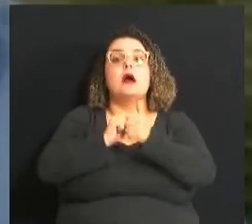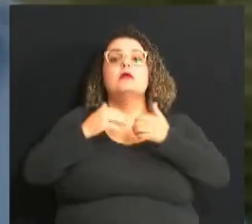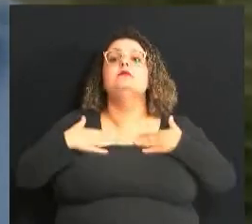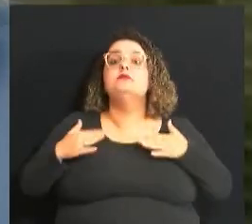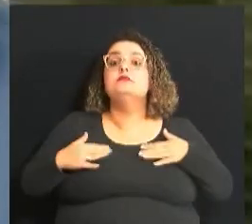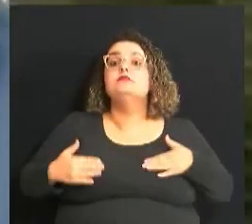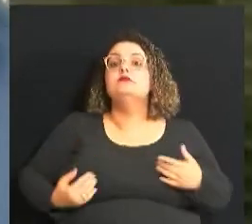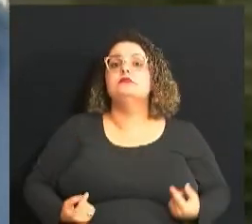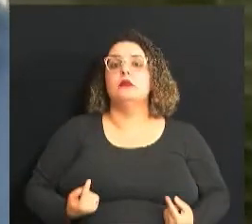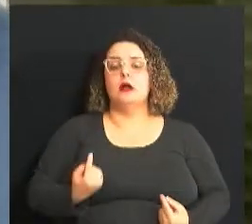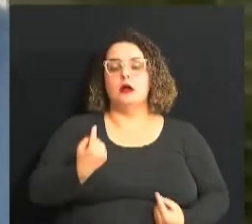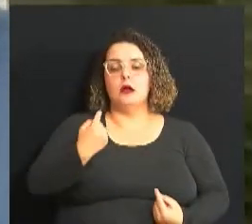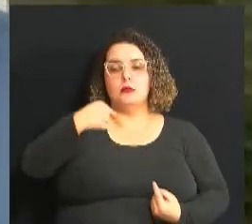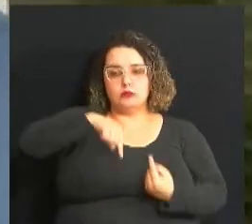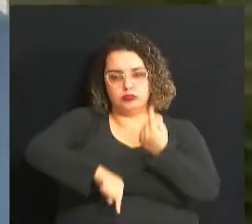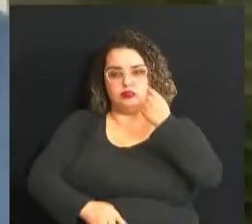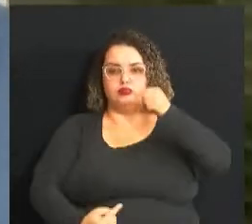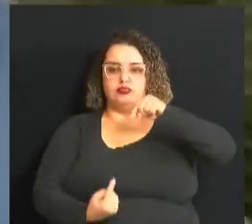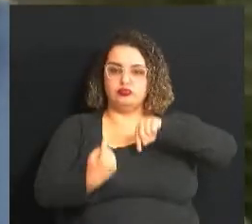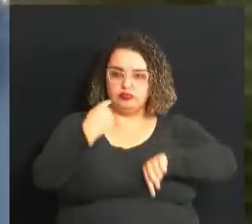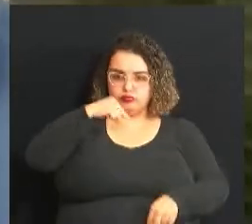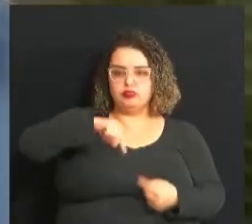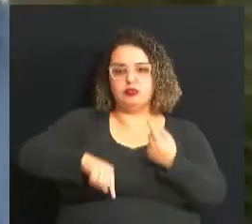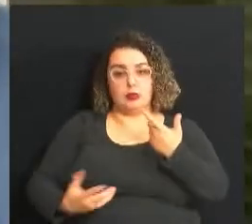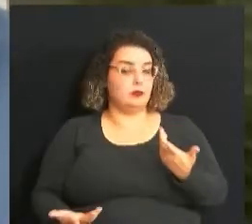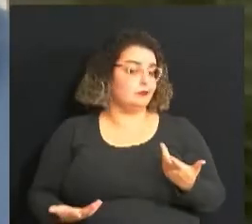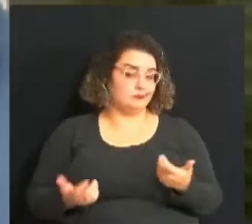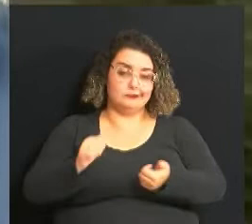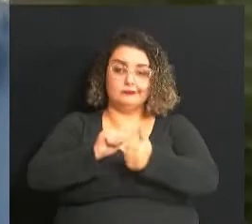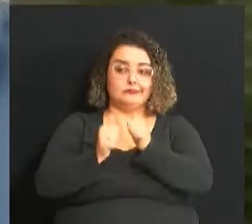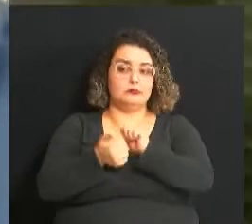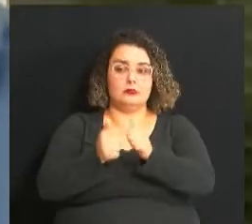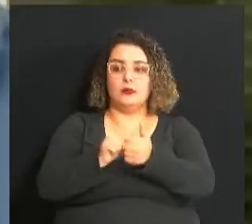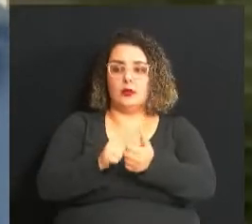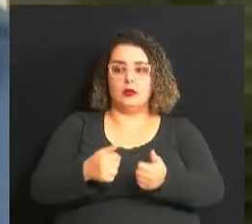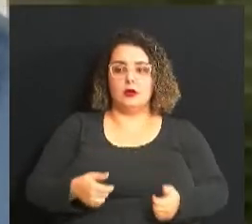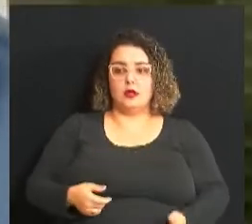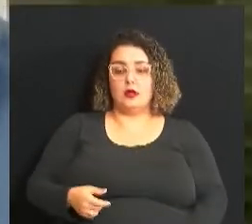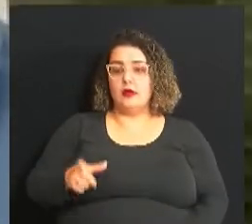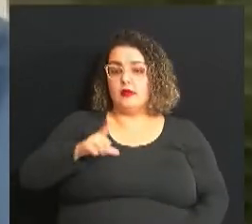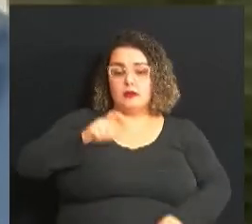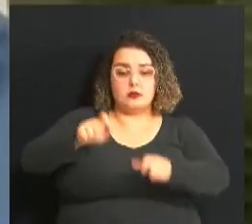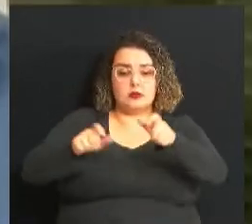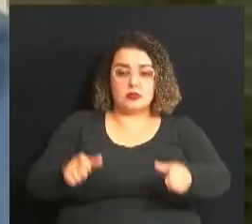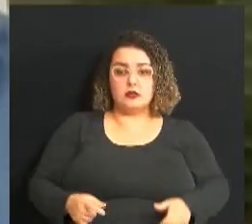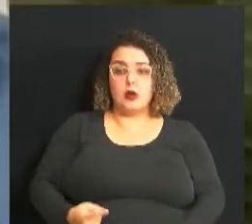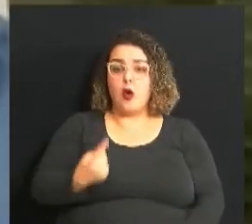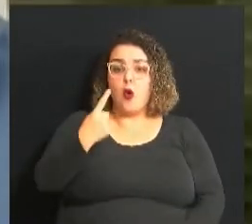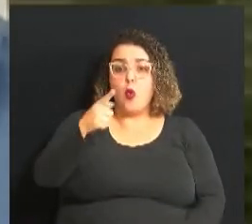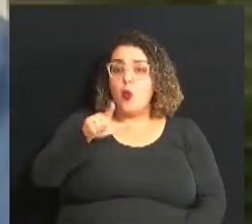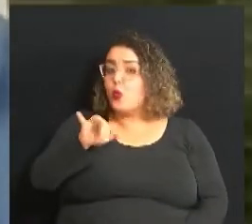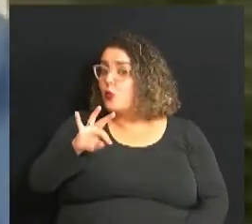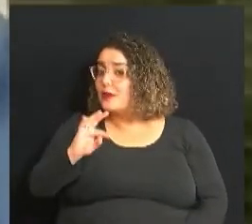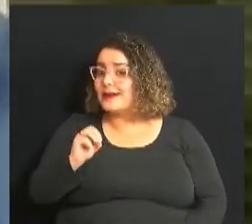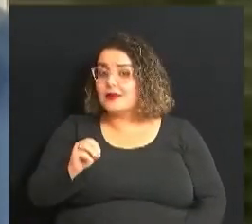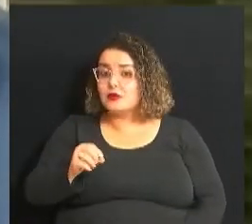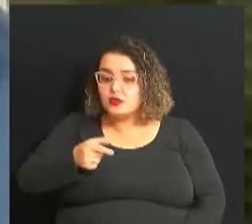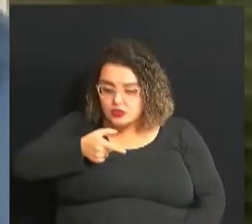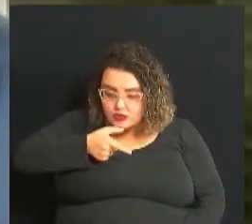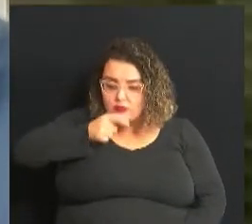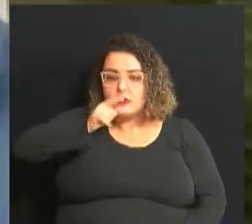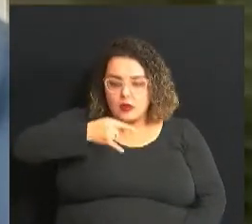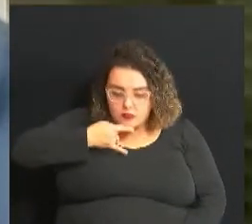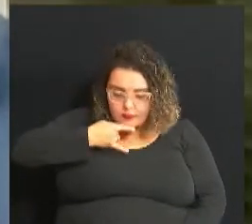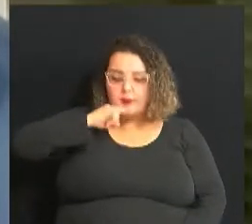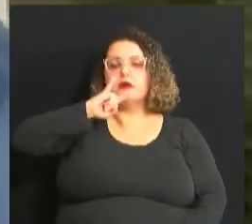metabolizar essa quantidade de álcool. Né? Eles falam 1 litro de pinga por dia. E isso, obviamente, você exige muito